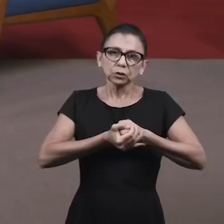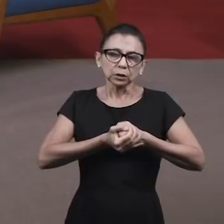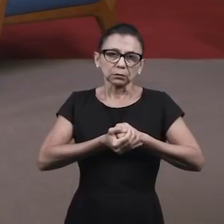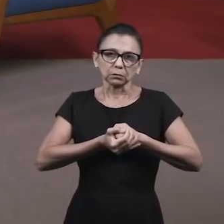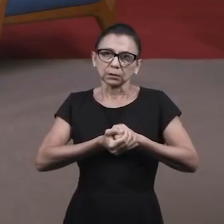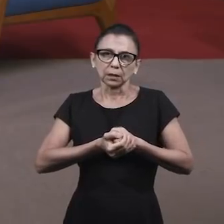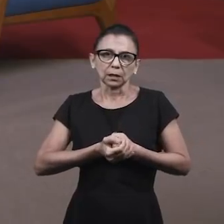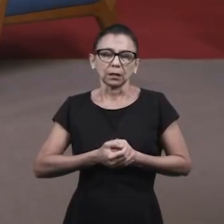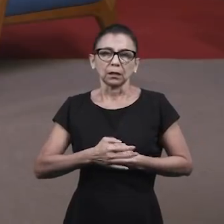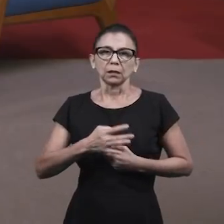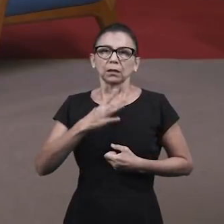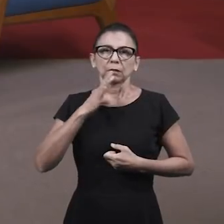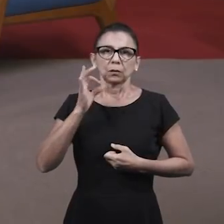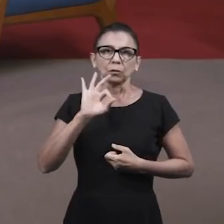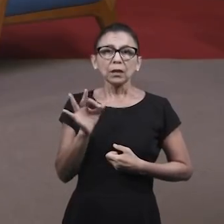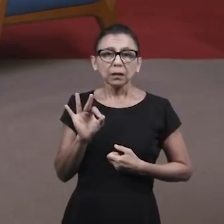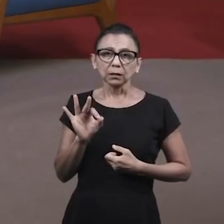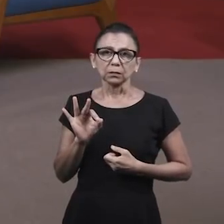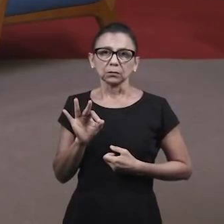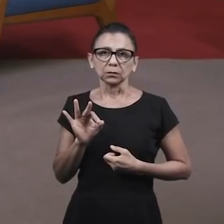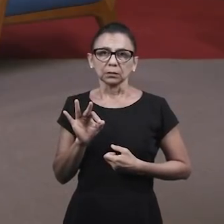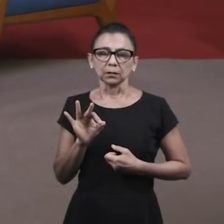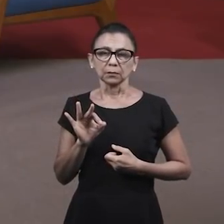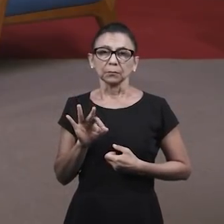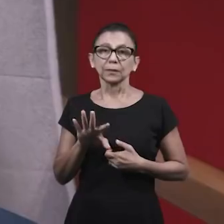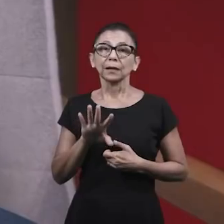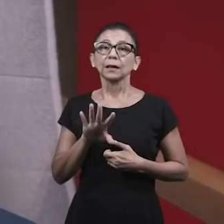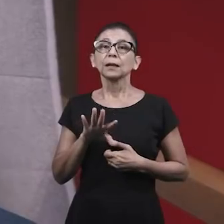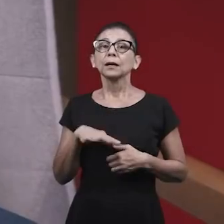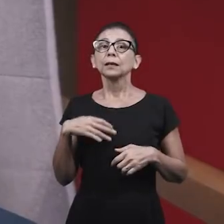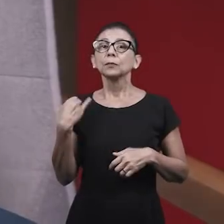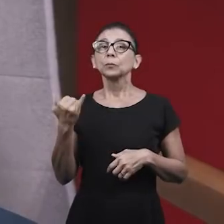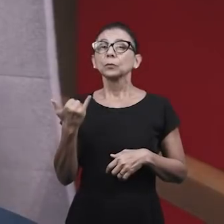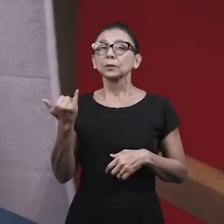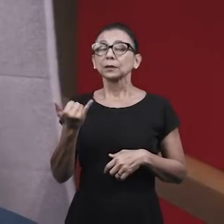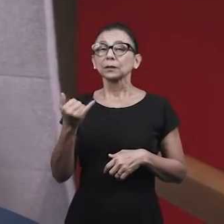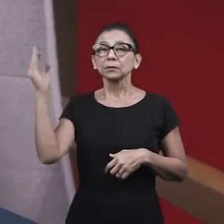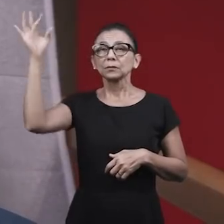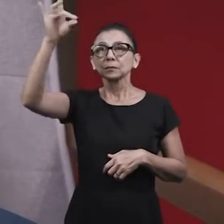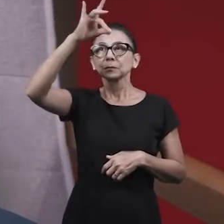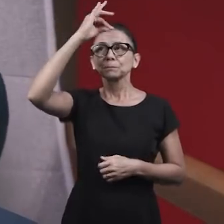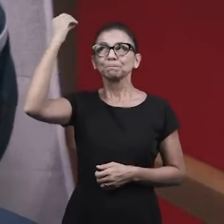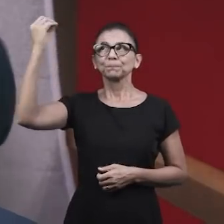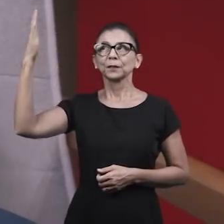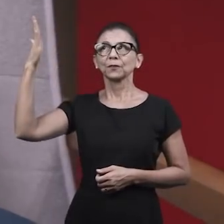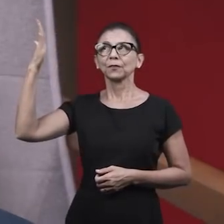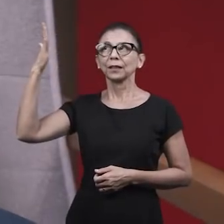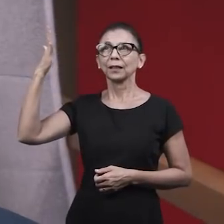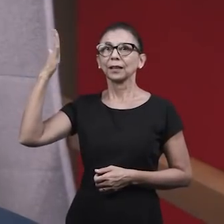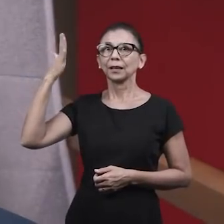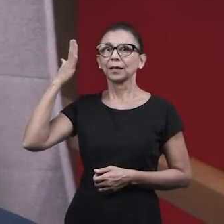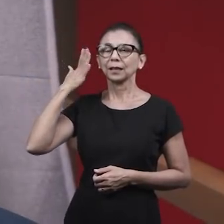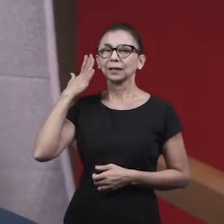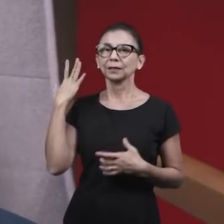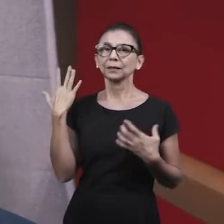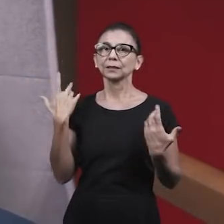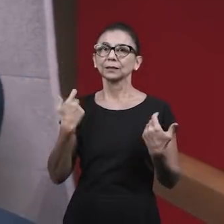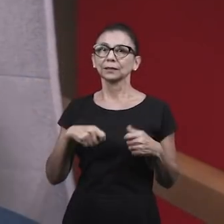Então, dentro desse contexto, sob o ponto de vista do projeto de salvação, há